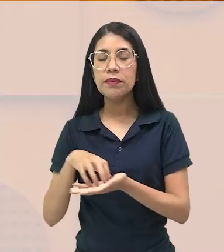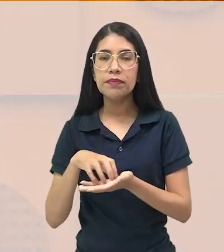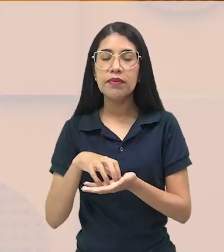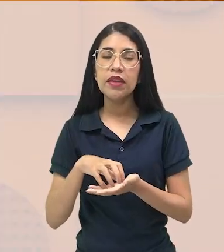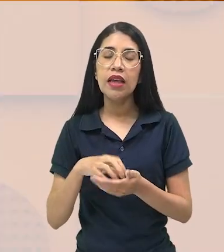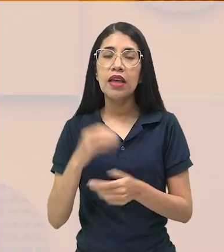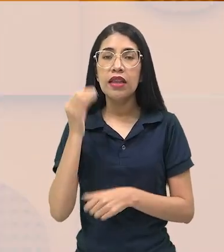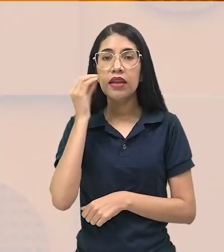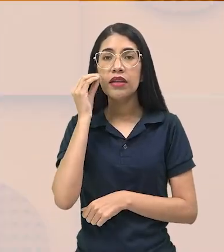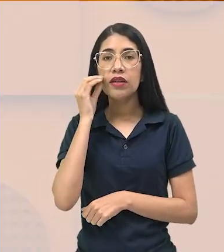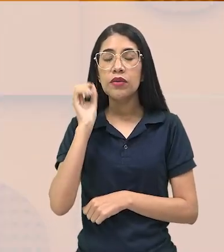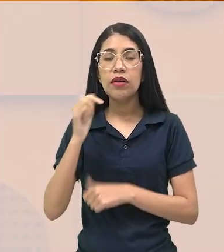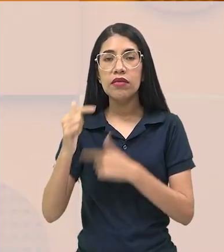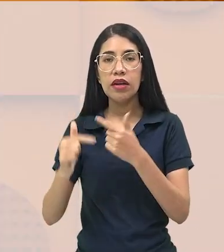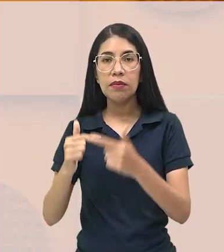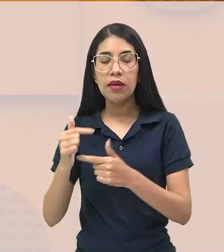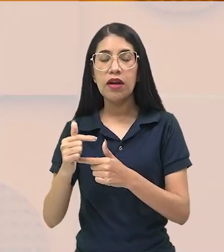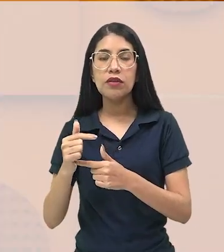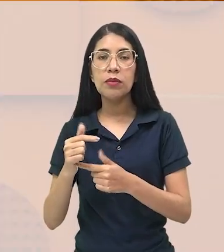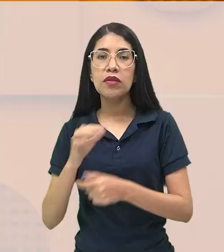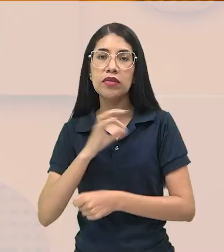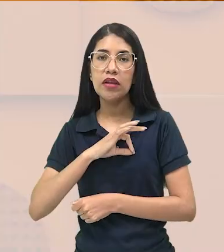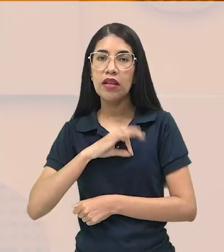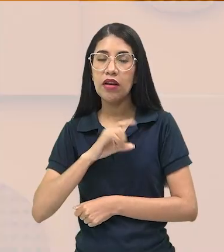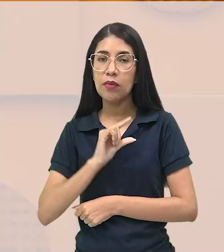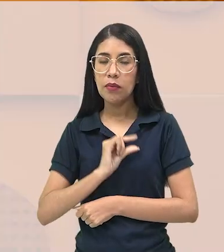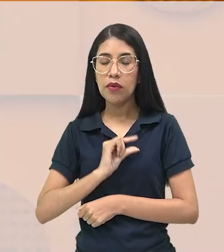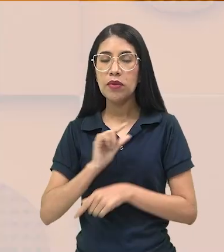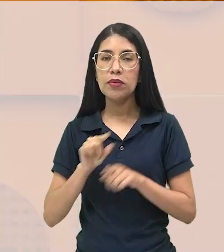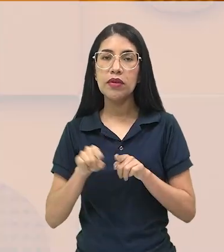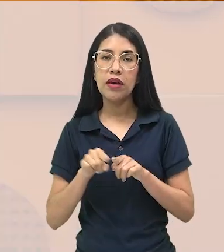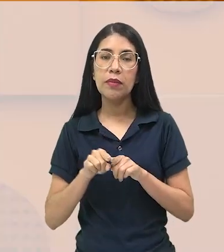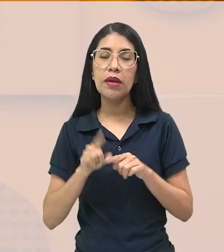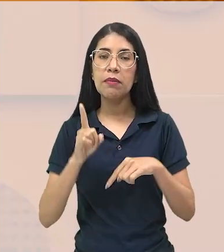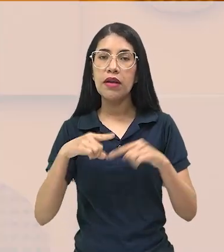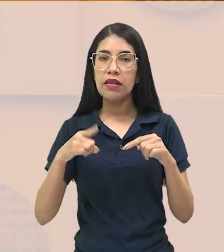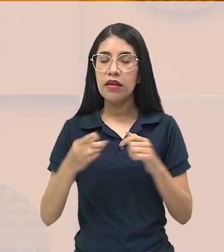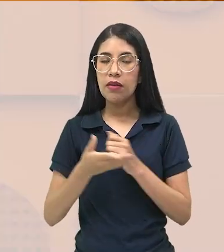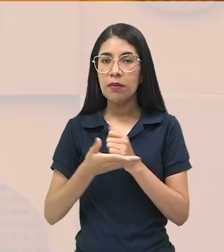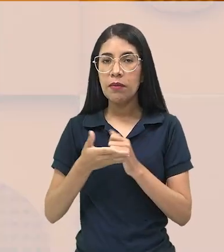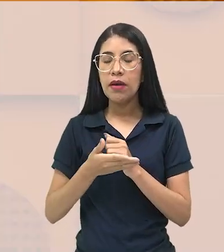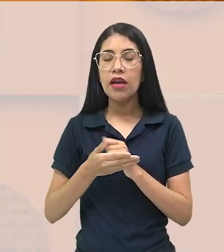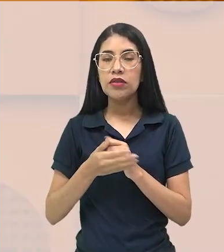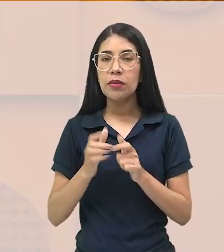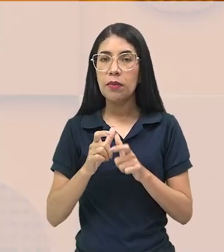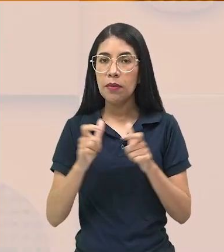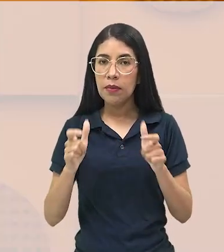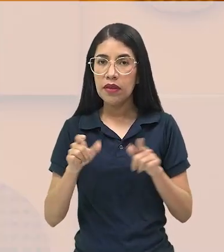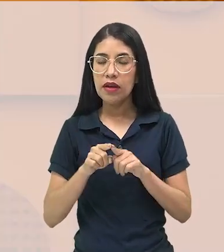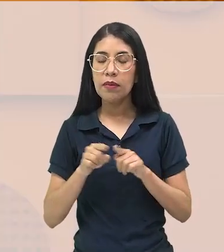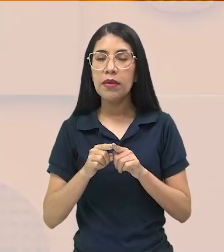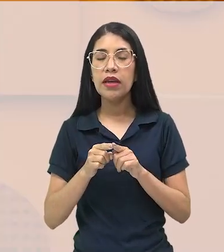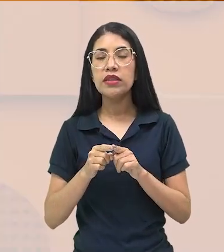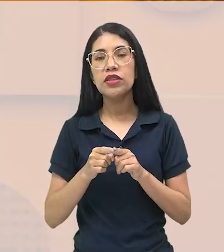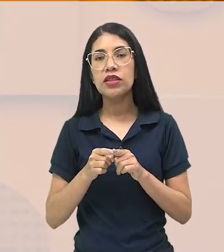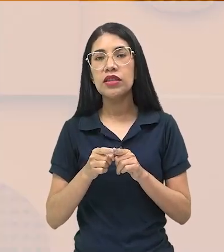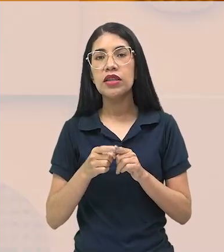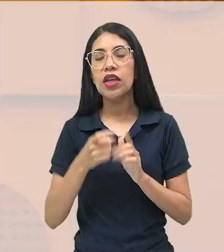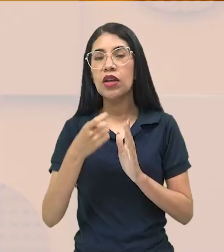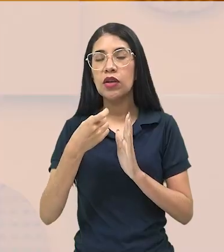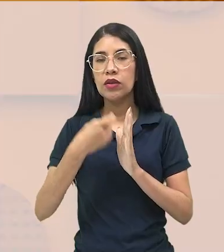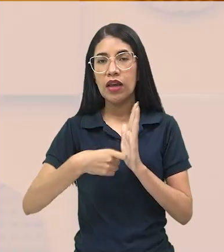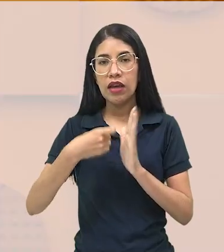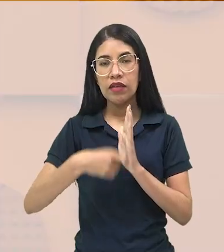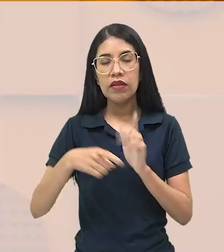Elas vão em busca de mão de obra barata, de matéria-prima abundante, de incentivos fiscais, e aí elas conseguem produzir a